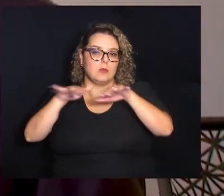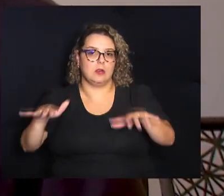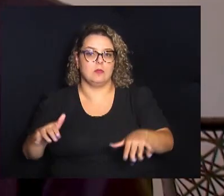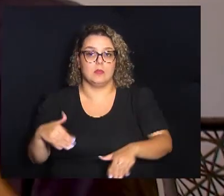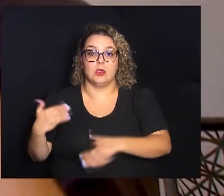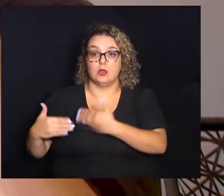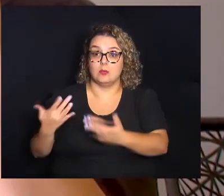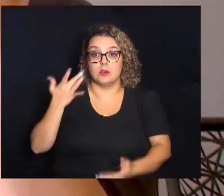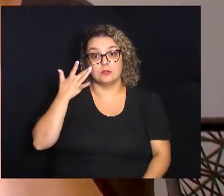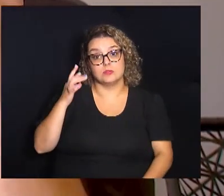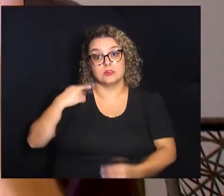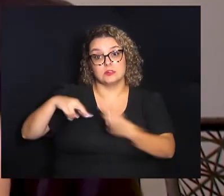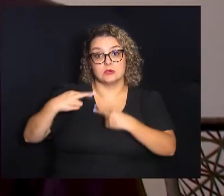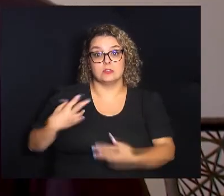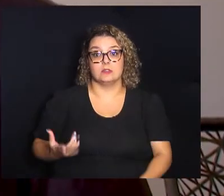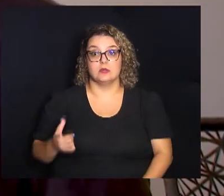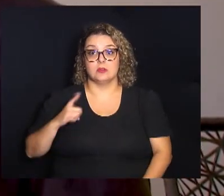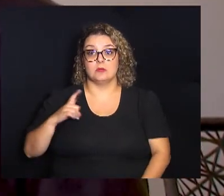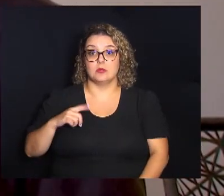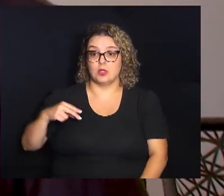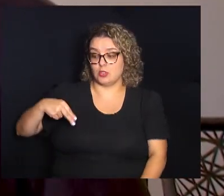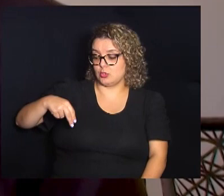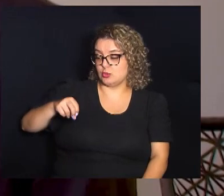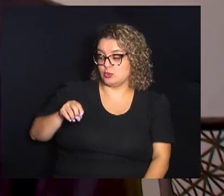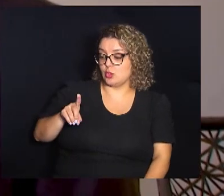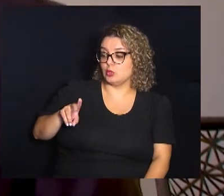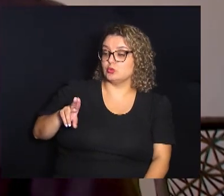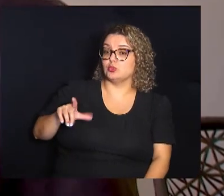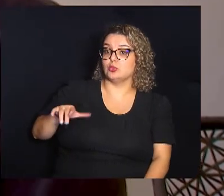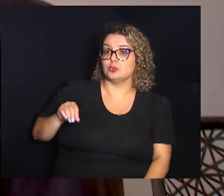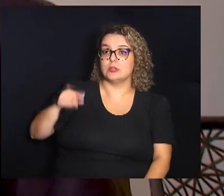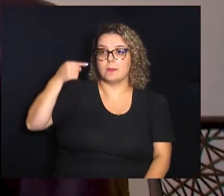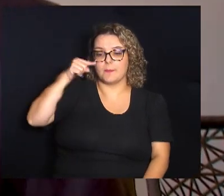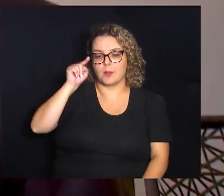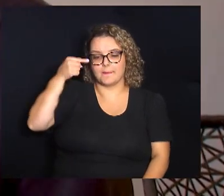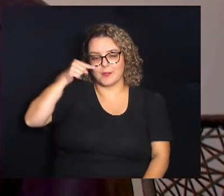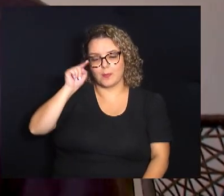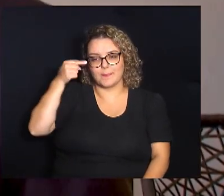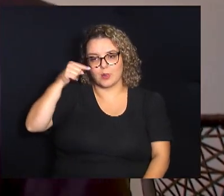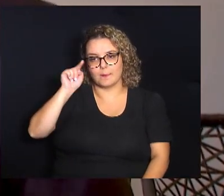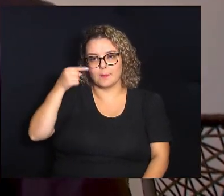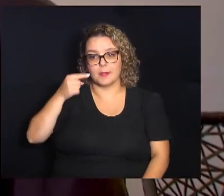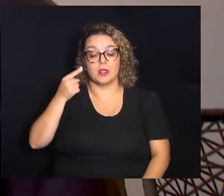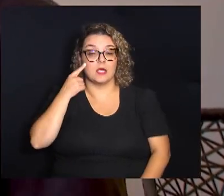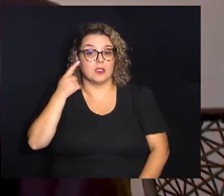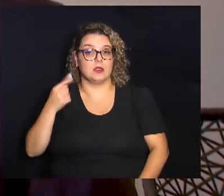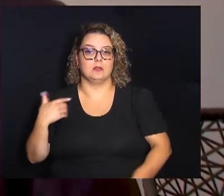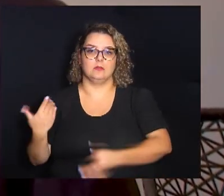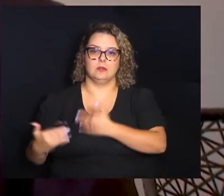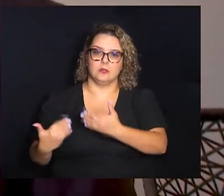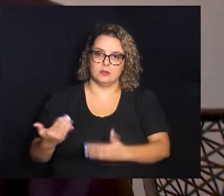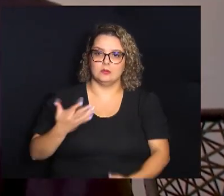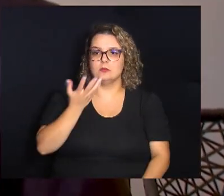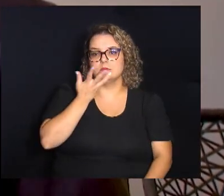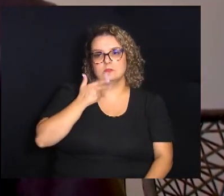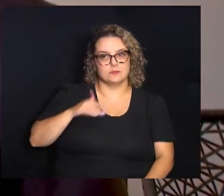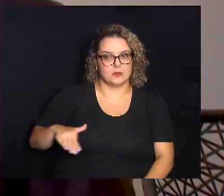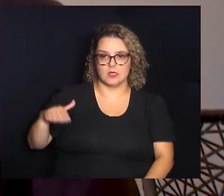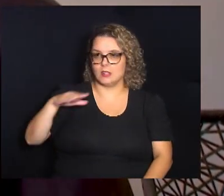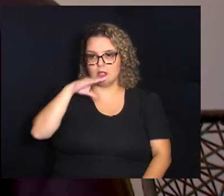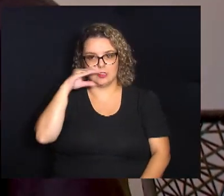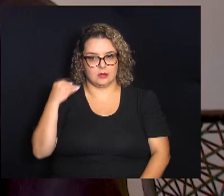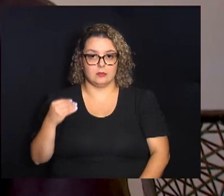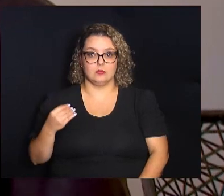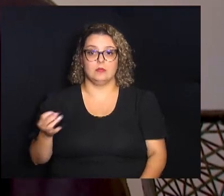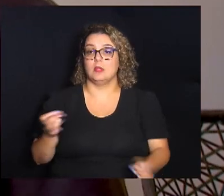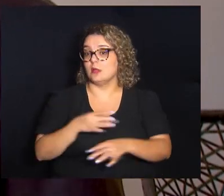sei se tem a ver, mas acabou surgindo nódulos dentro do meu olho, de tanto eu coçar. E a ideia é que com o tempo, desde a minha infância até a minha adolescência,